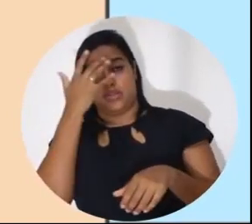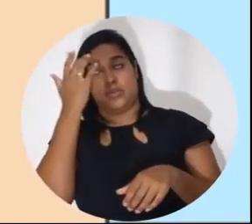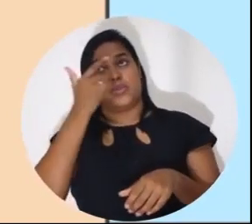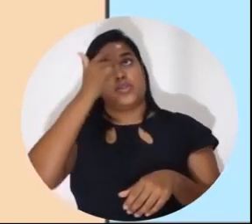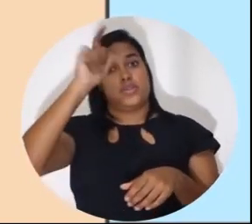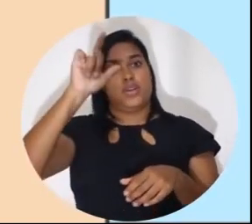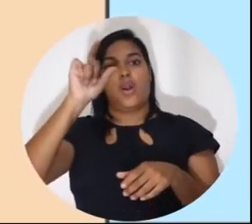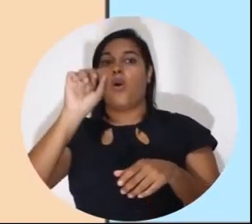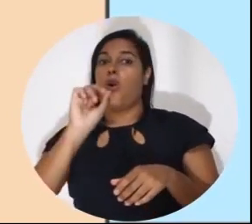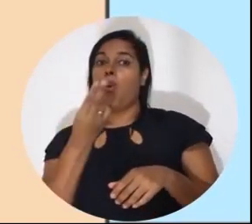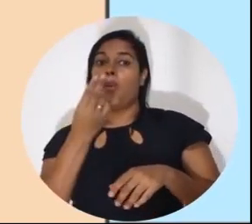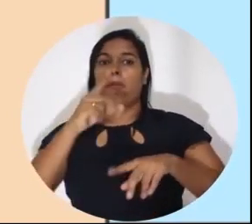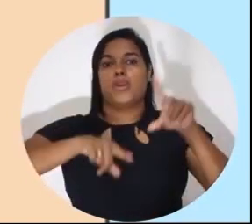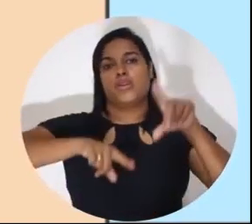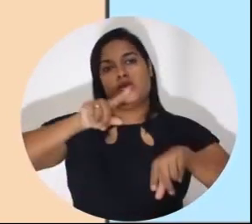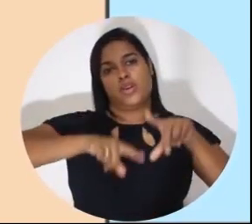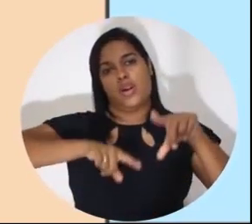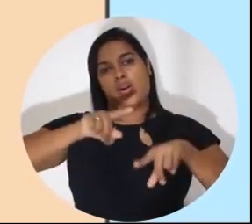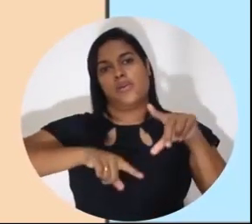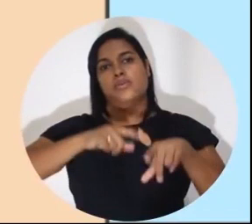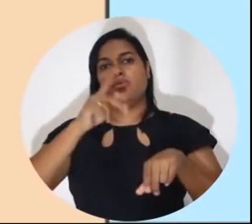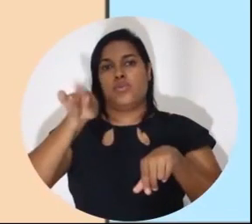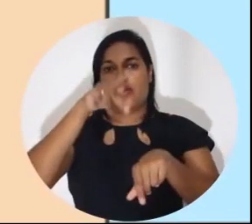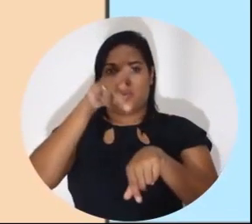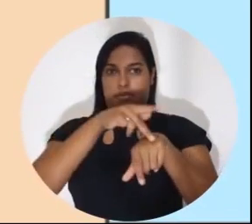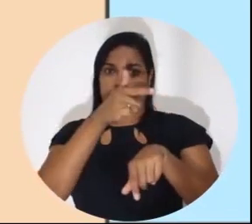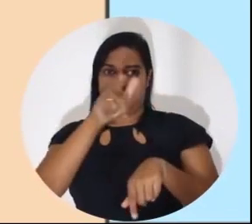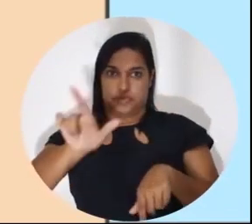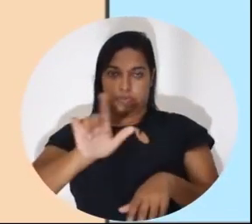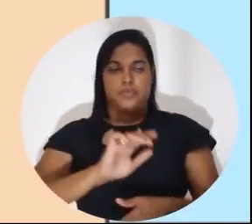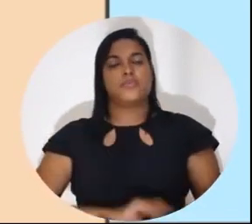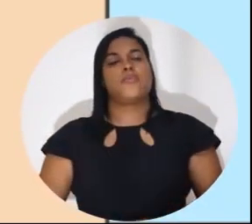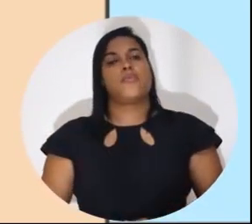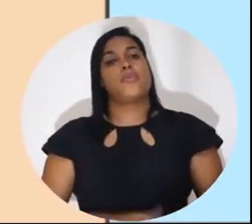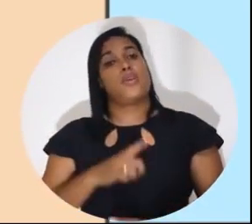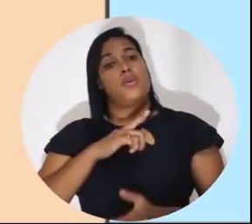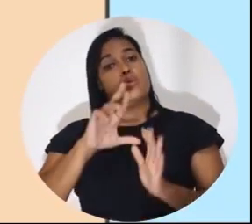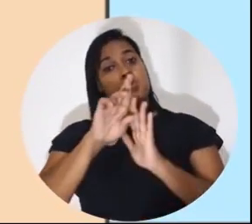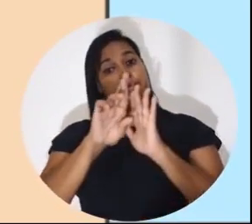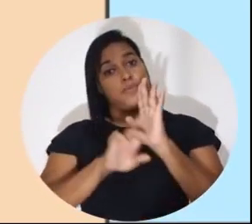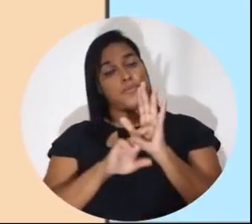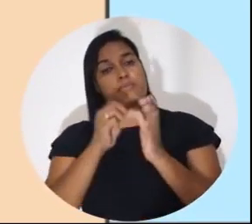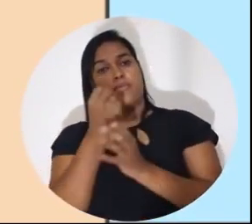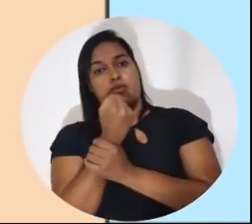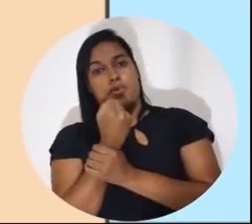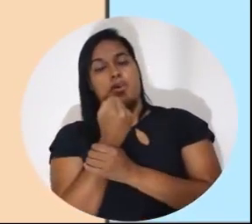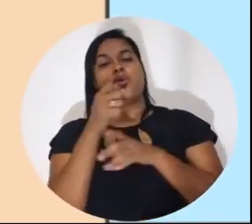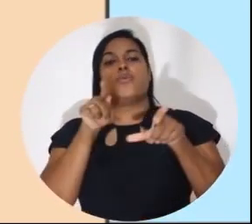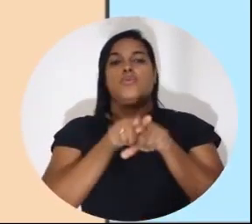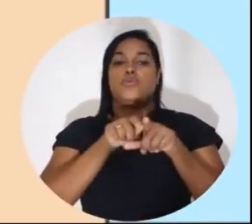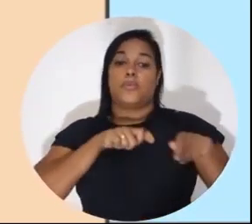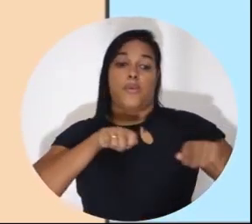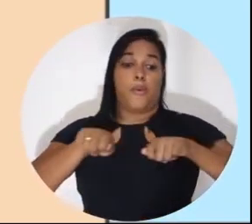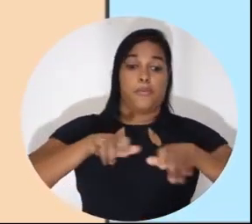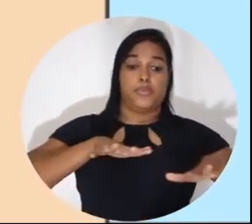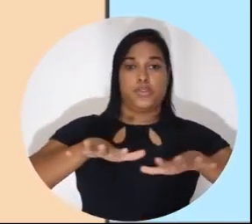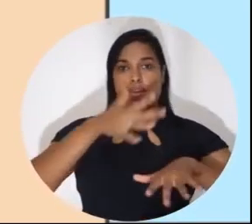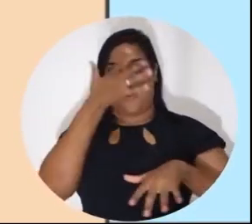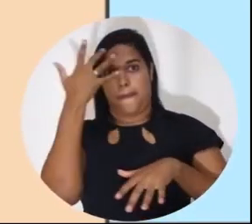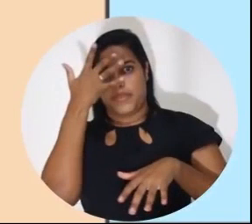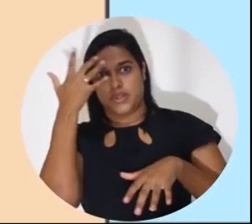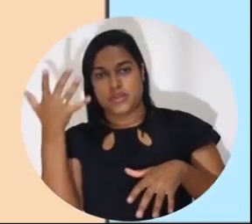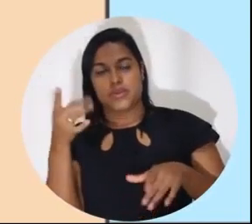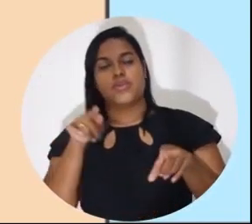pessoas ou equipamentos estrangeiros, certo? Tem também o registro de seguros relativos à movimentação de pessoas